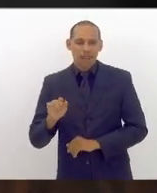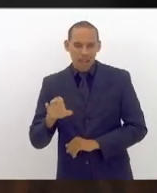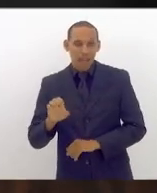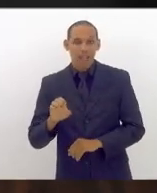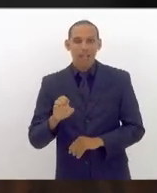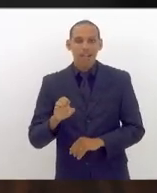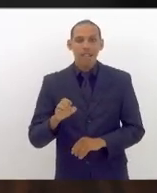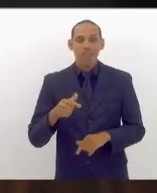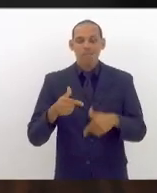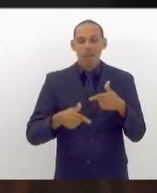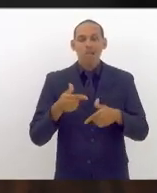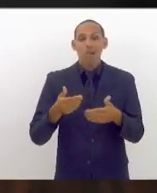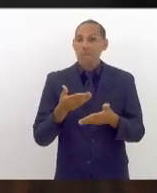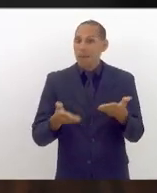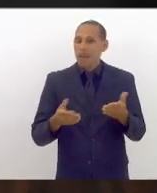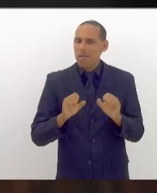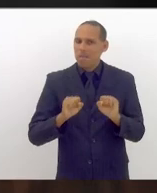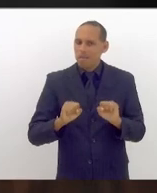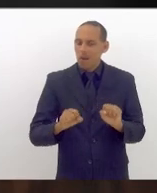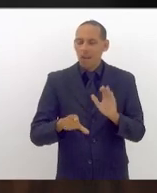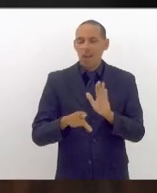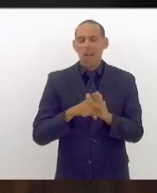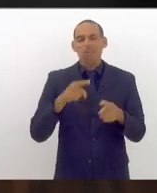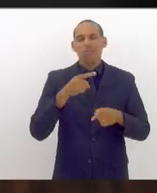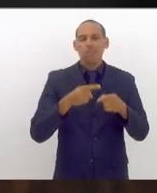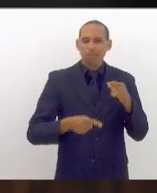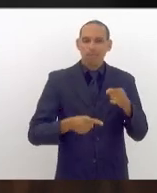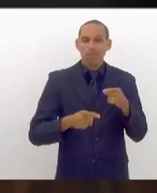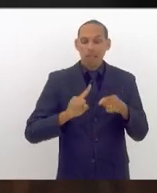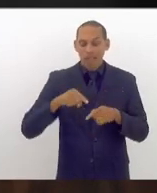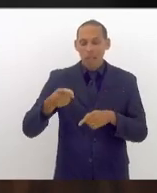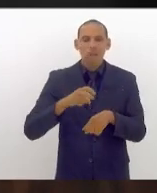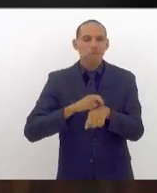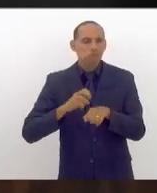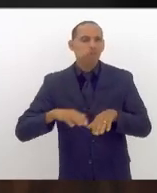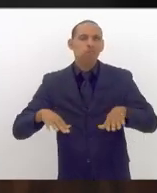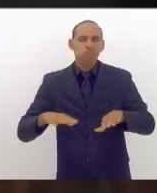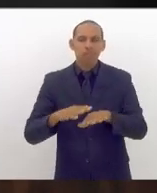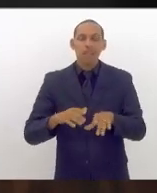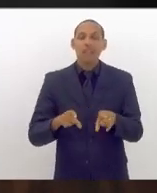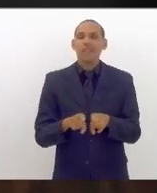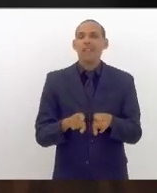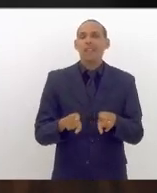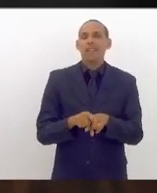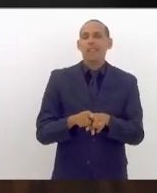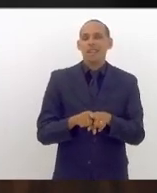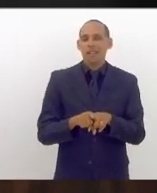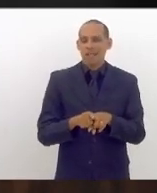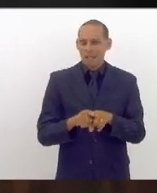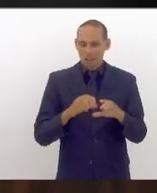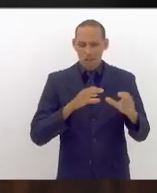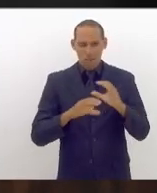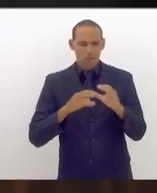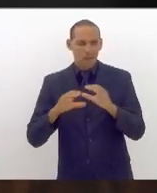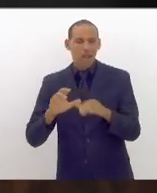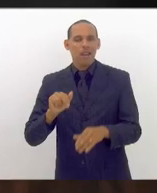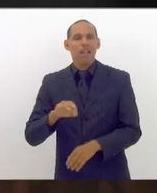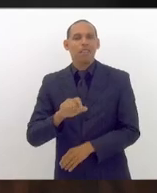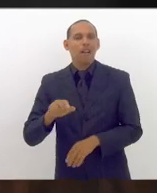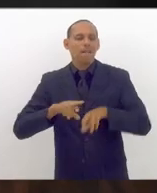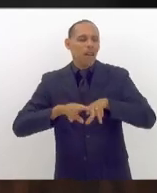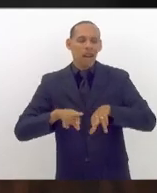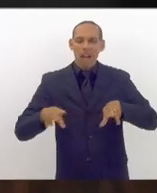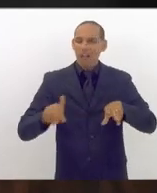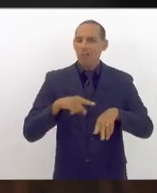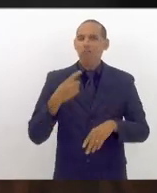perder o seu emprego pós pandemia no momento difícil do nosso Estado reativamos todos os canais de comunicação que de fato